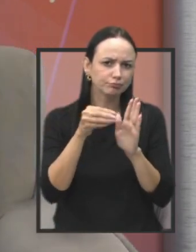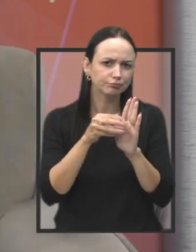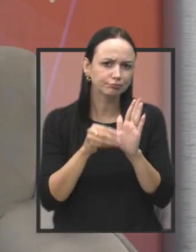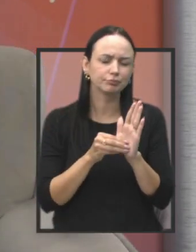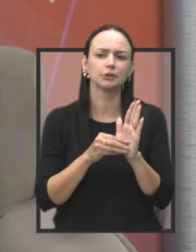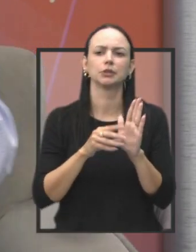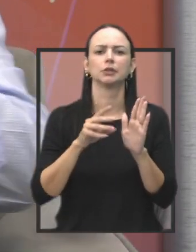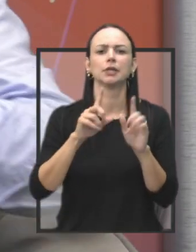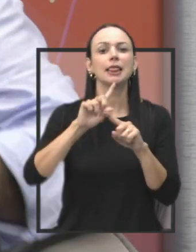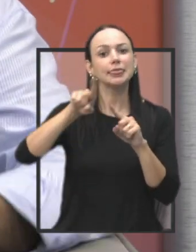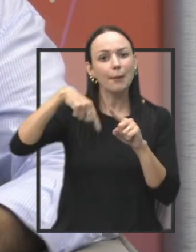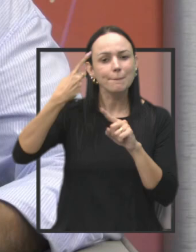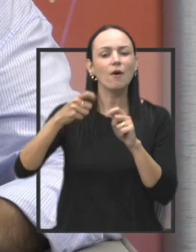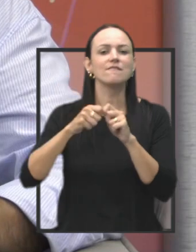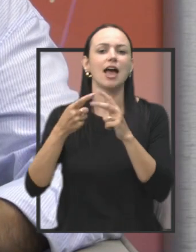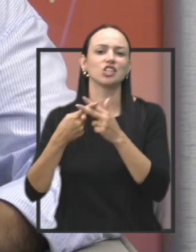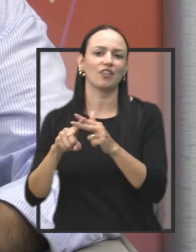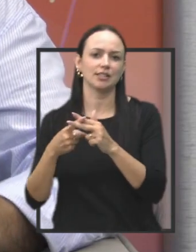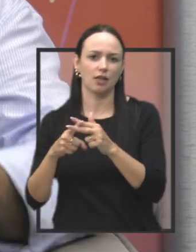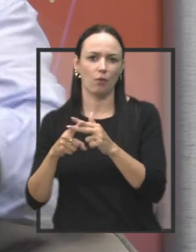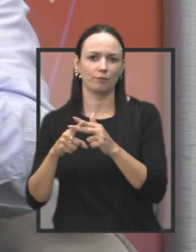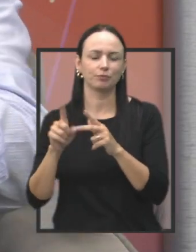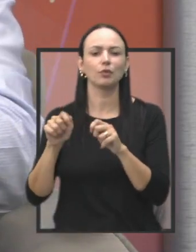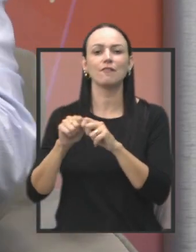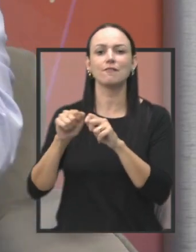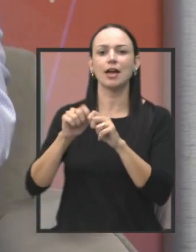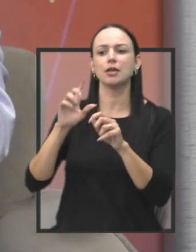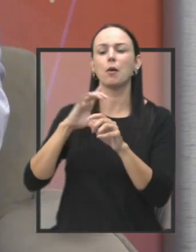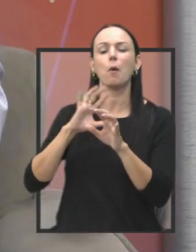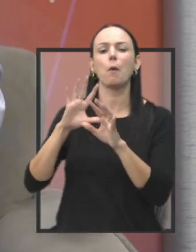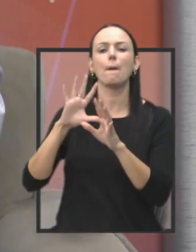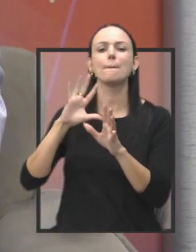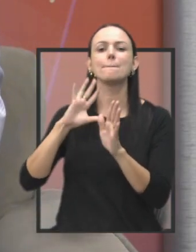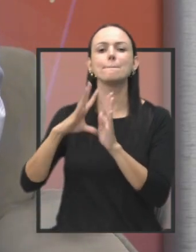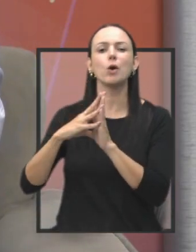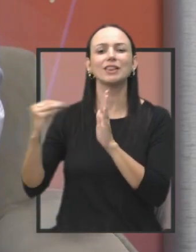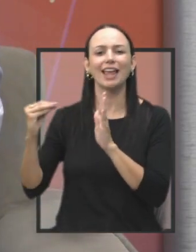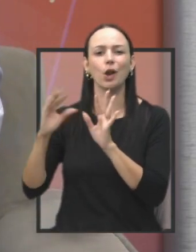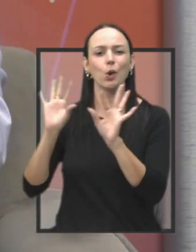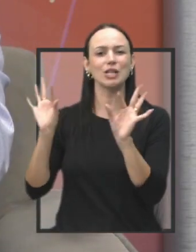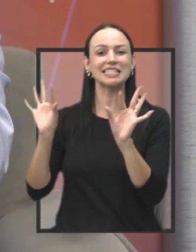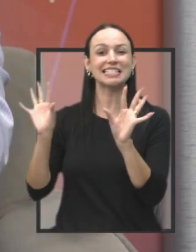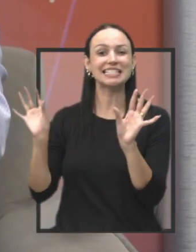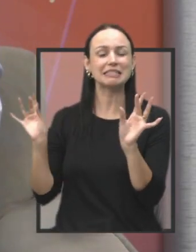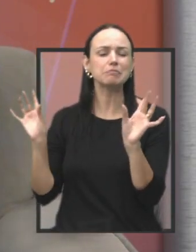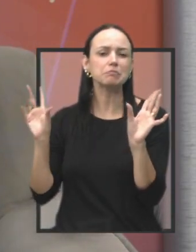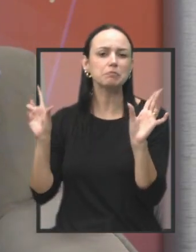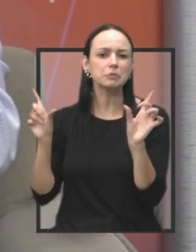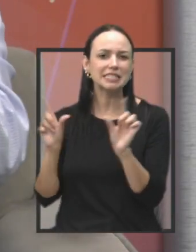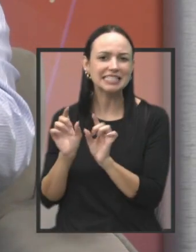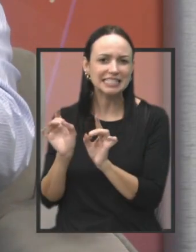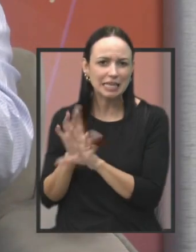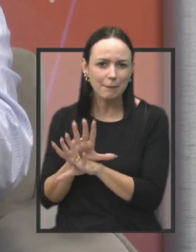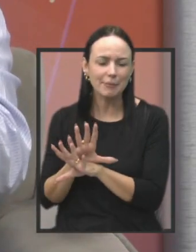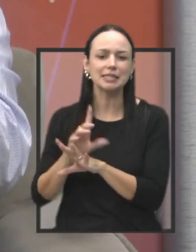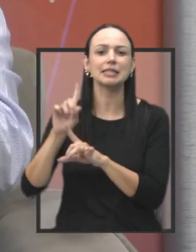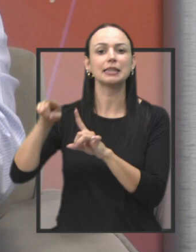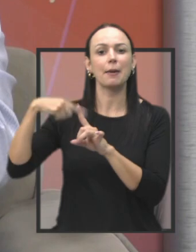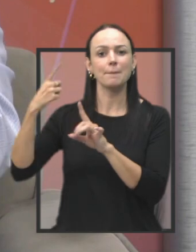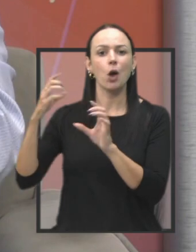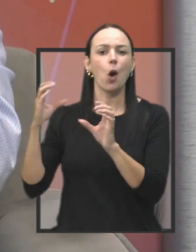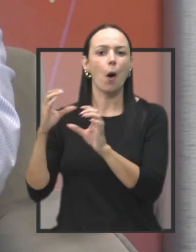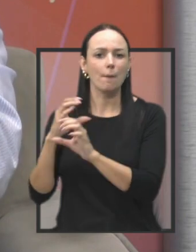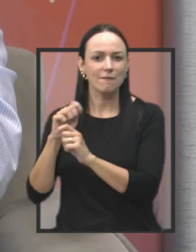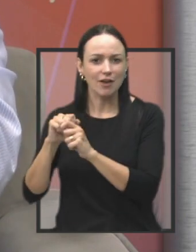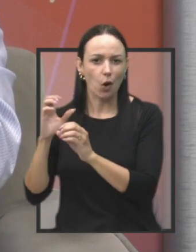pelo modelo completo, pelo modelo simplificado, e depois com a devida calma, retifica e o mais